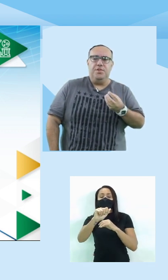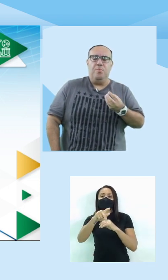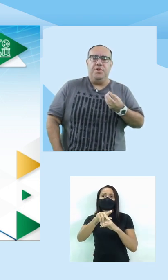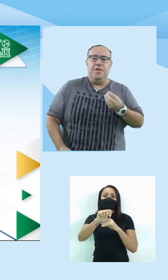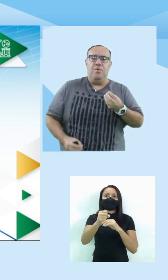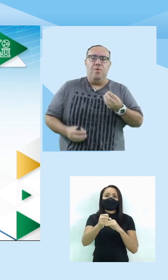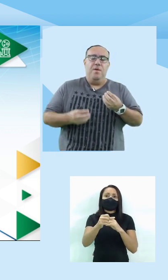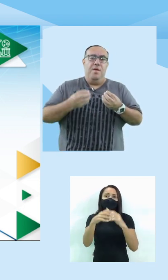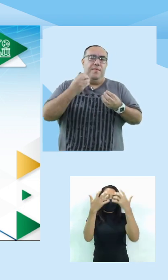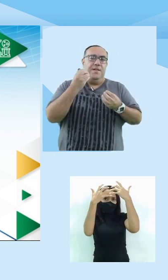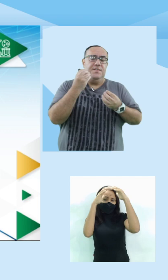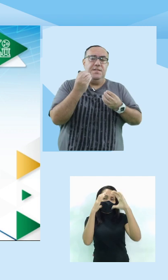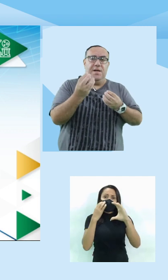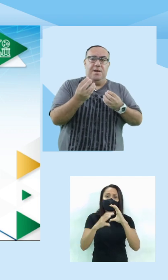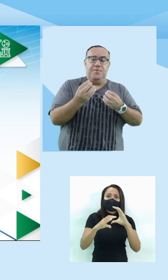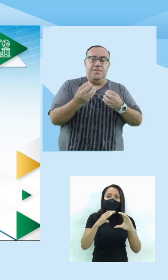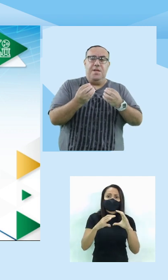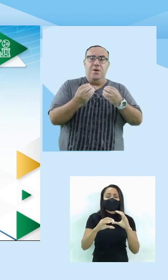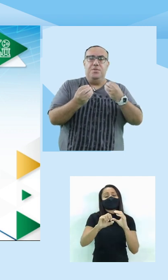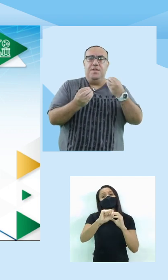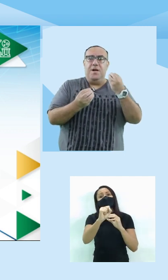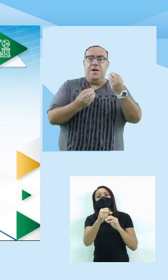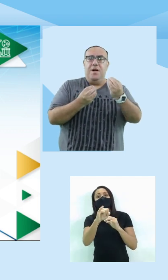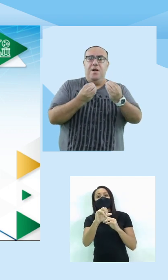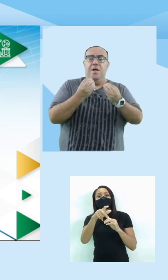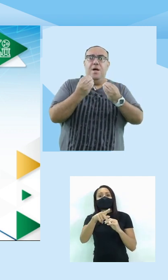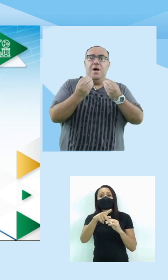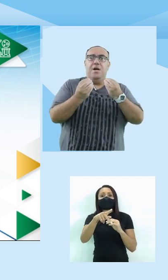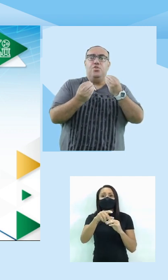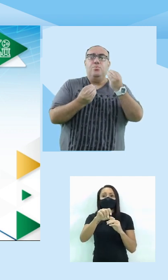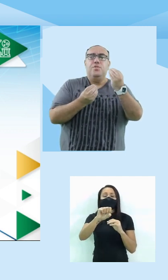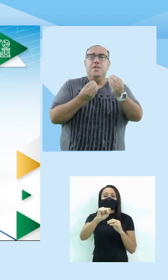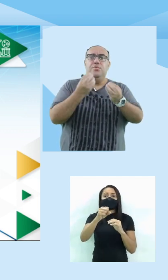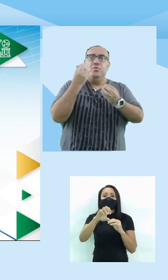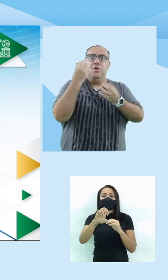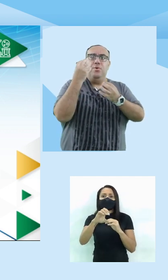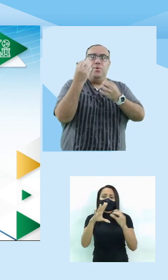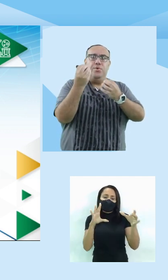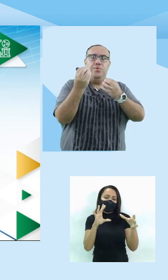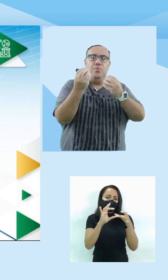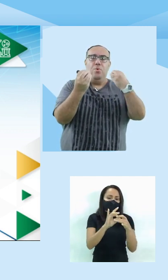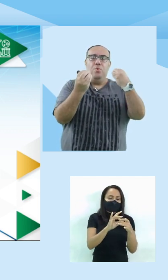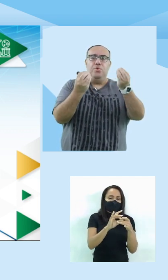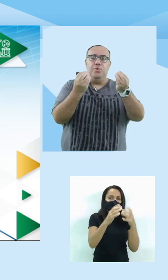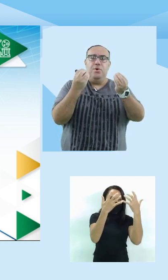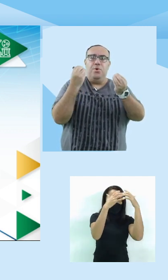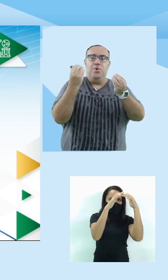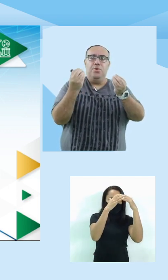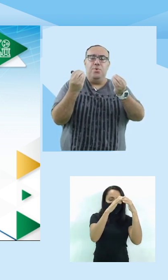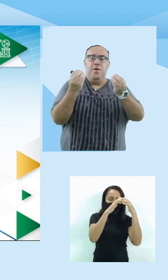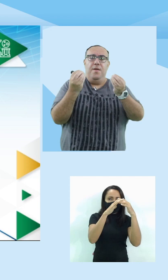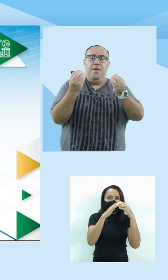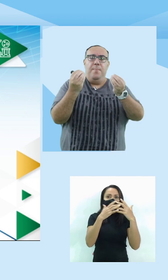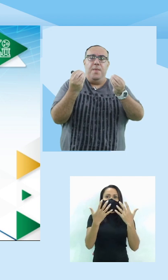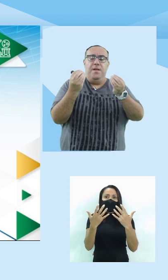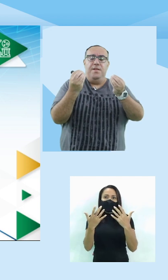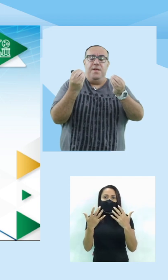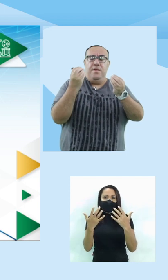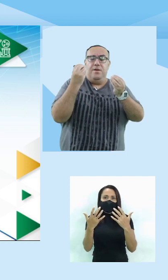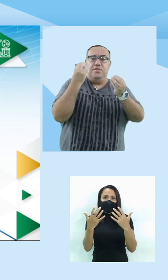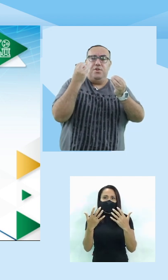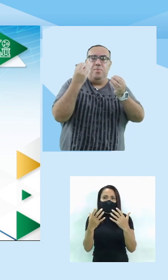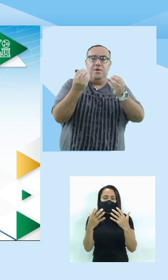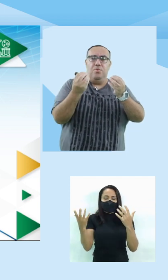neurônios se comunicam. Na sinapse é onde há a junção de um neurônio com outro. O neurônio